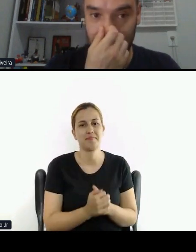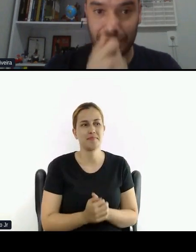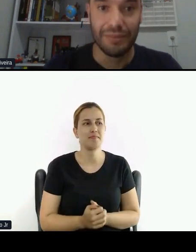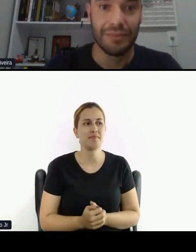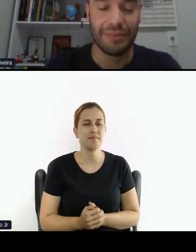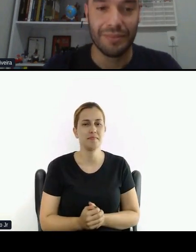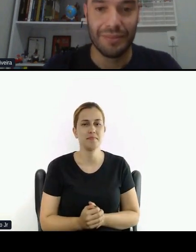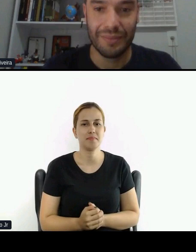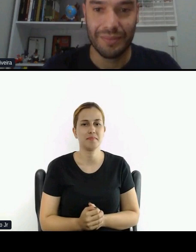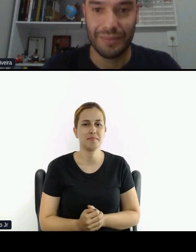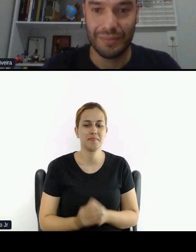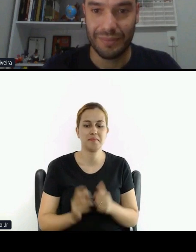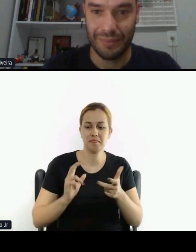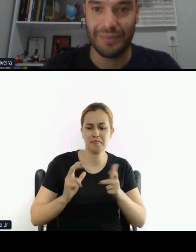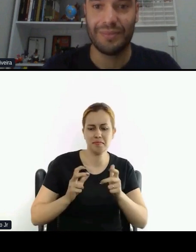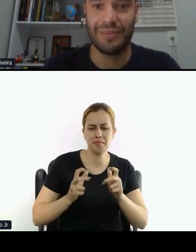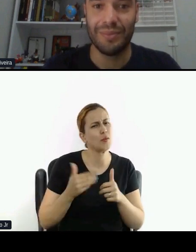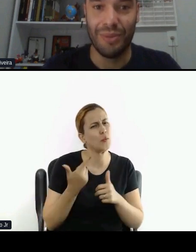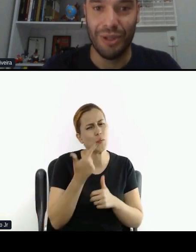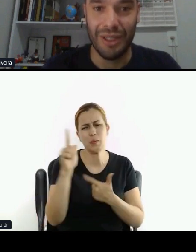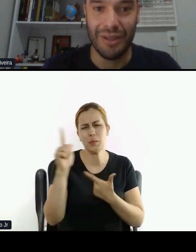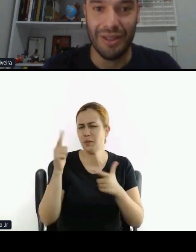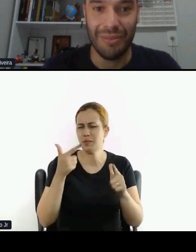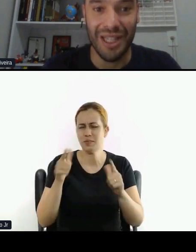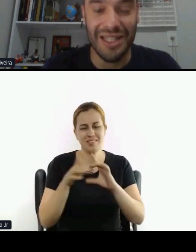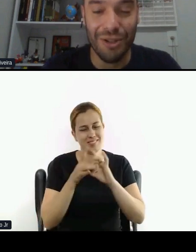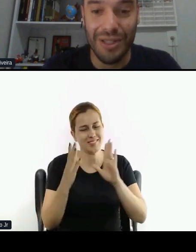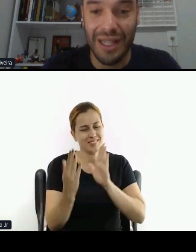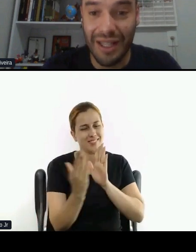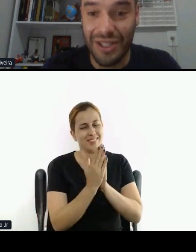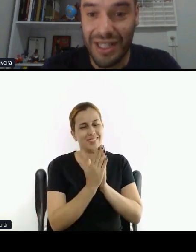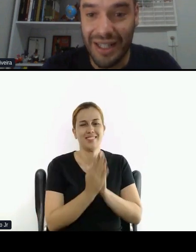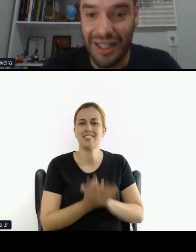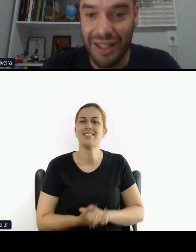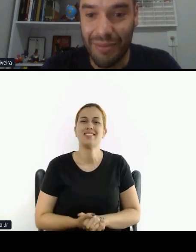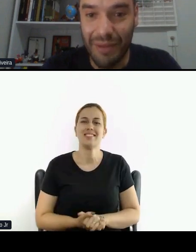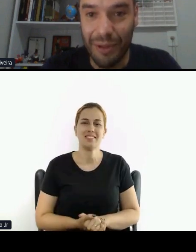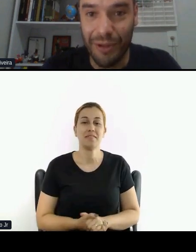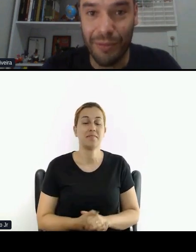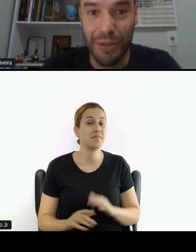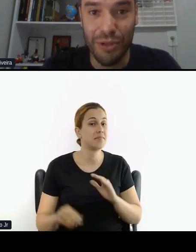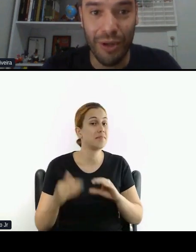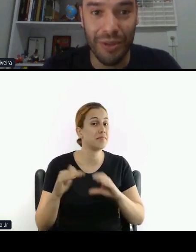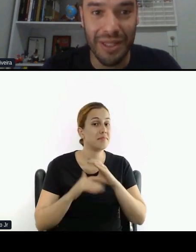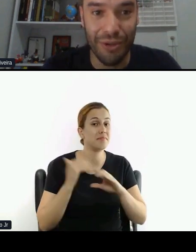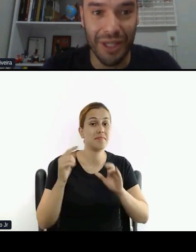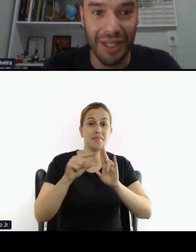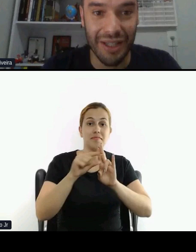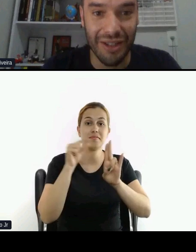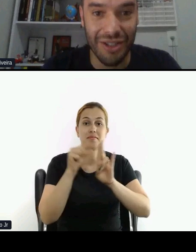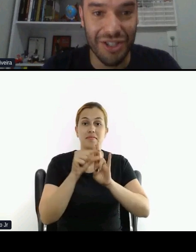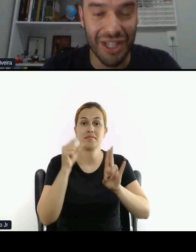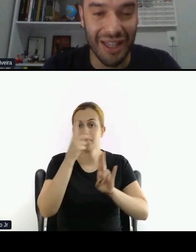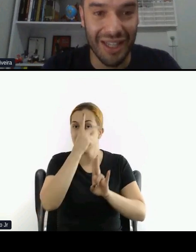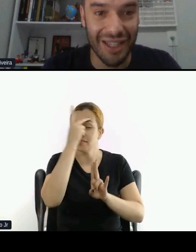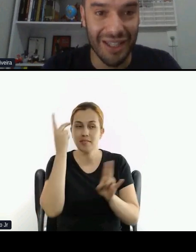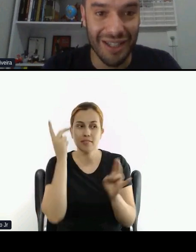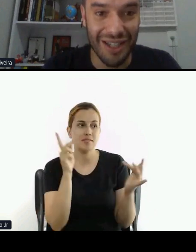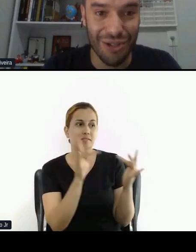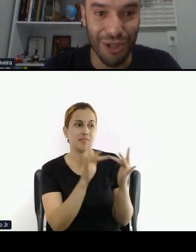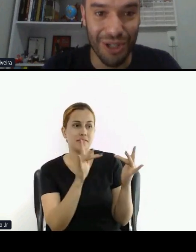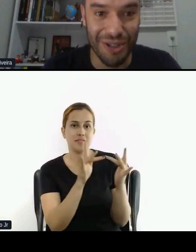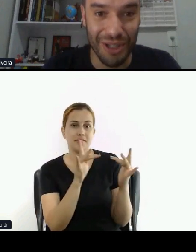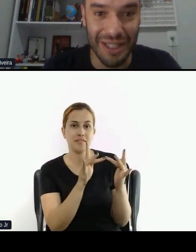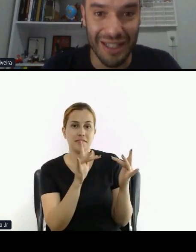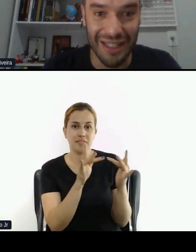no TDC ou em qualquer outro local. Boa. Mandei seus LinkedIns aqui também para o pessoal ir se conectando. A gente já tem